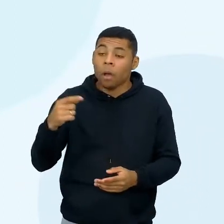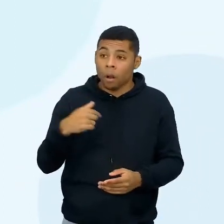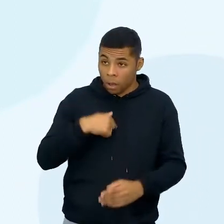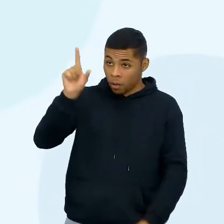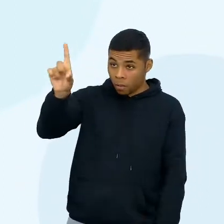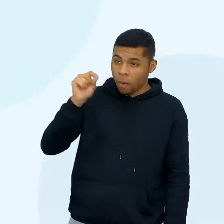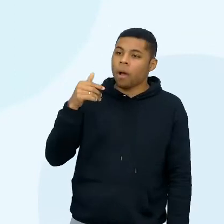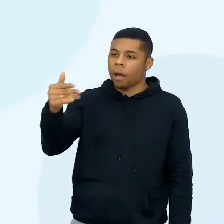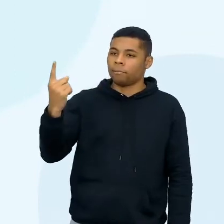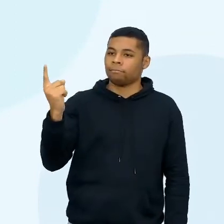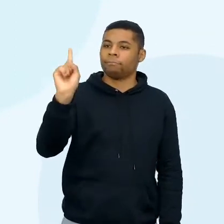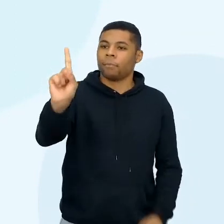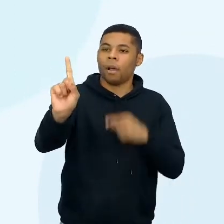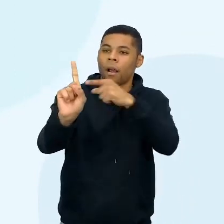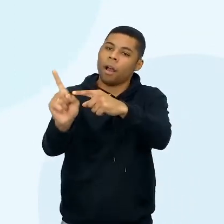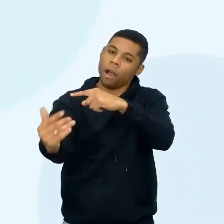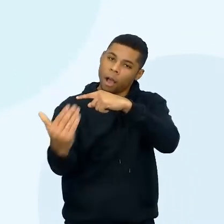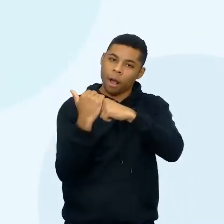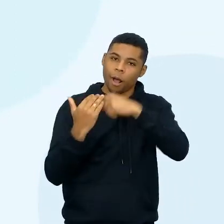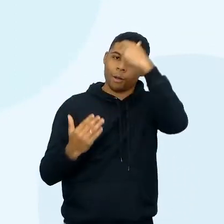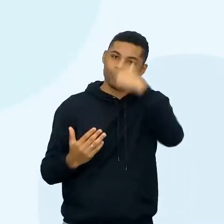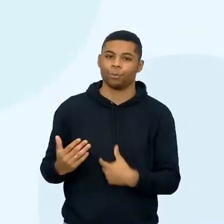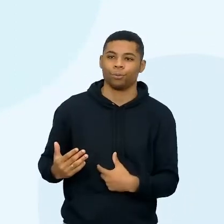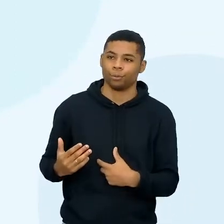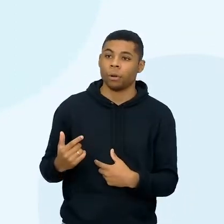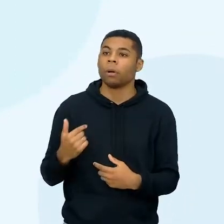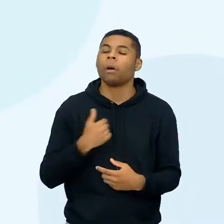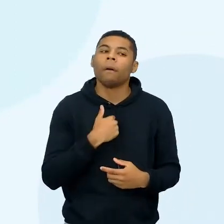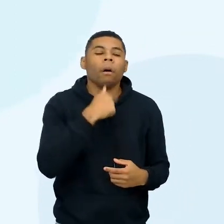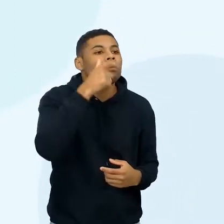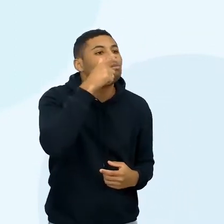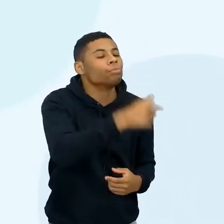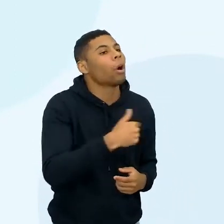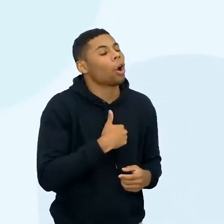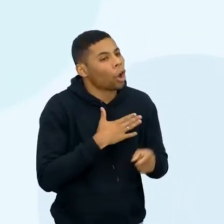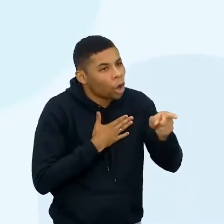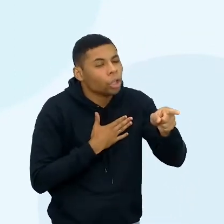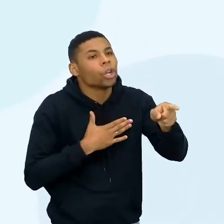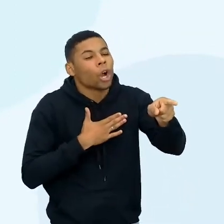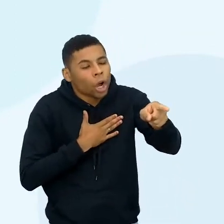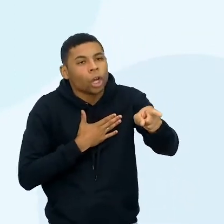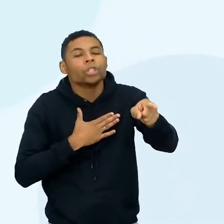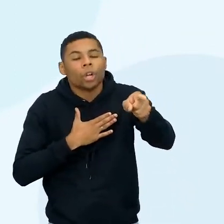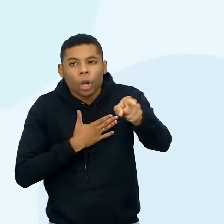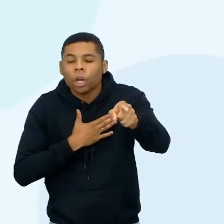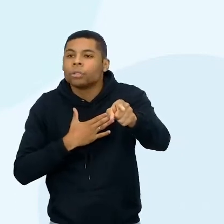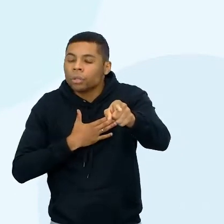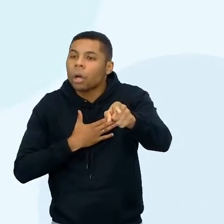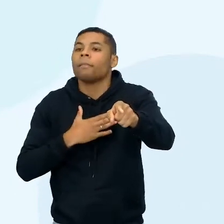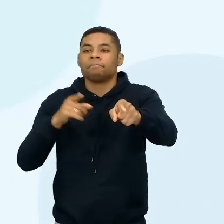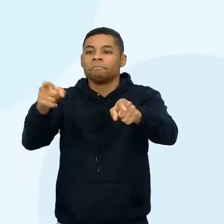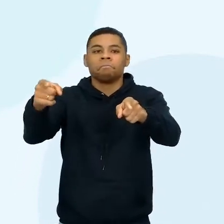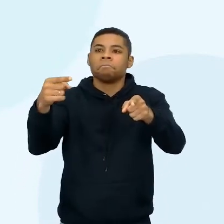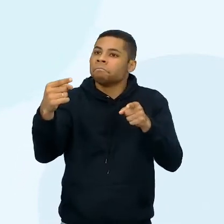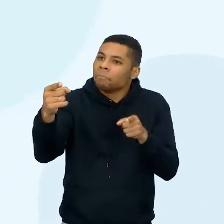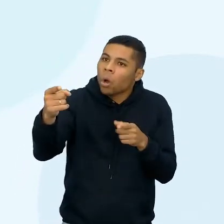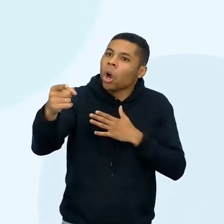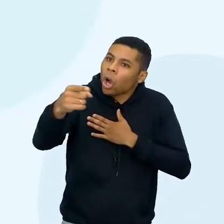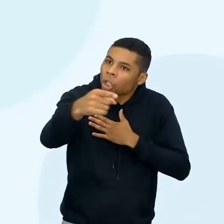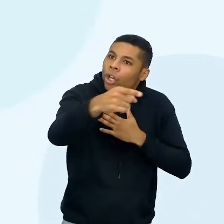atuar defendendo os meus interesses, seja na Câmara dos Vereadores, seja